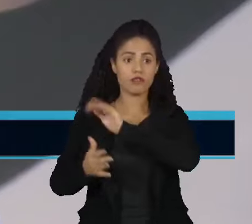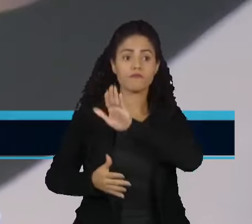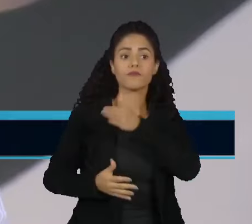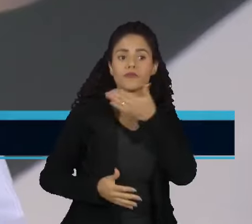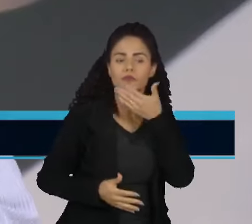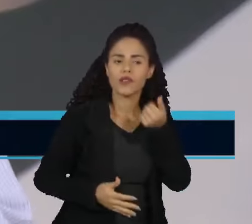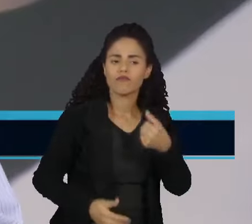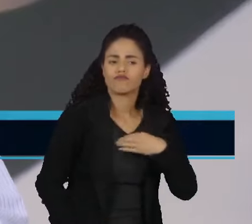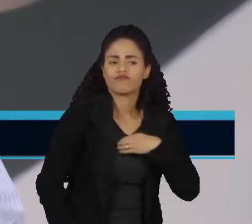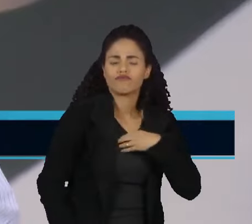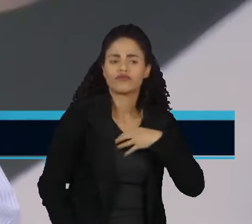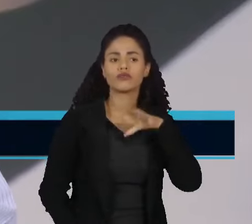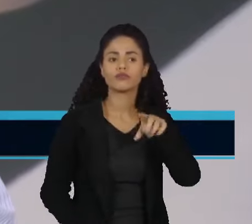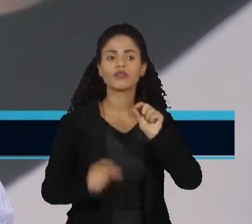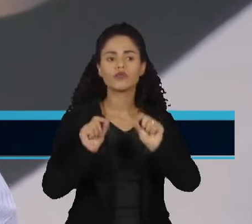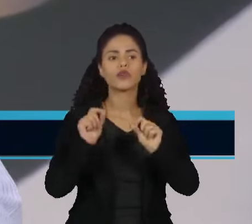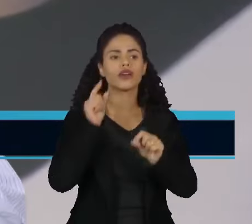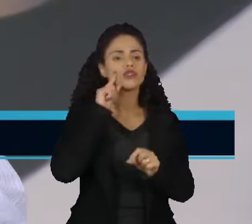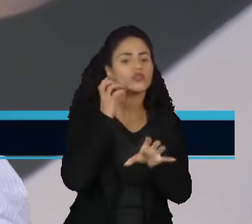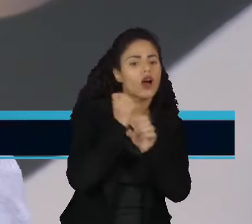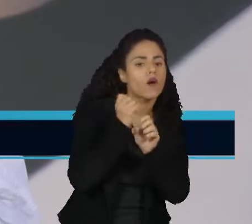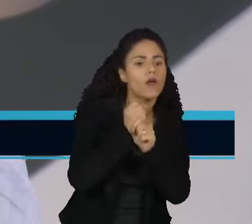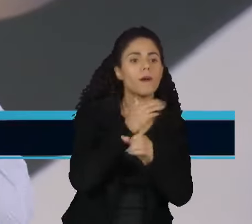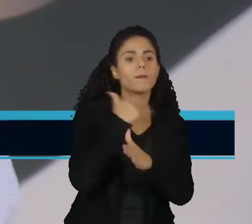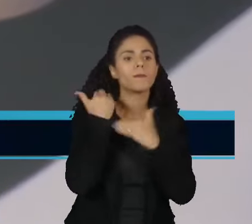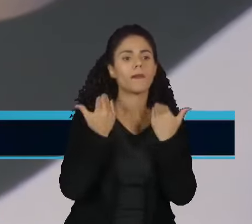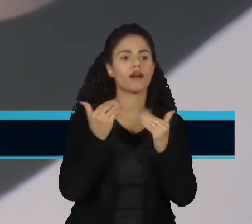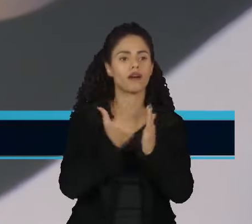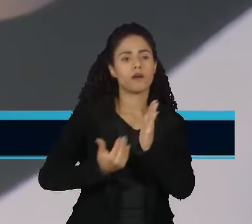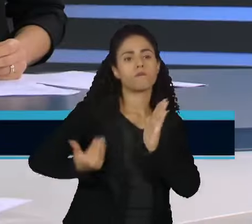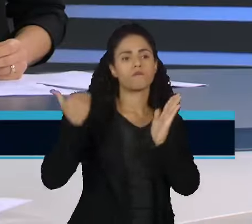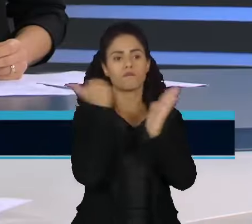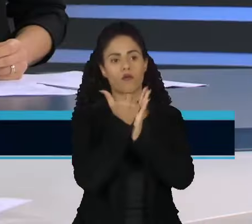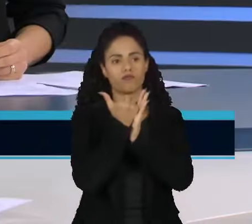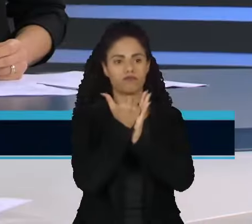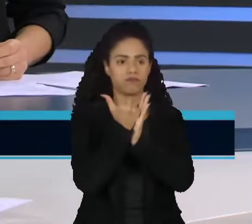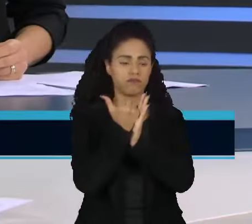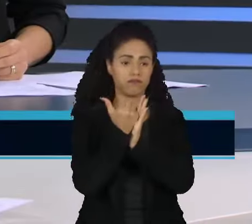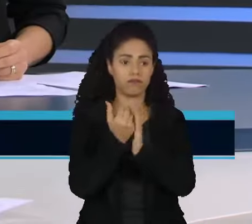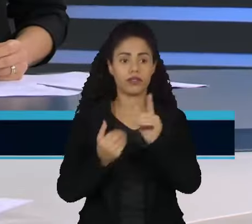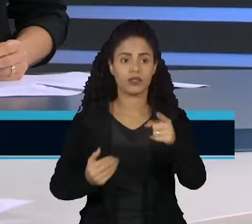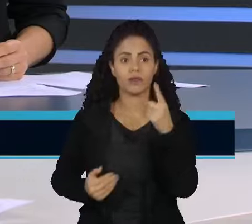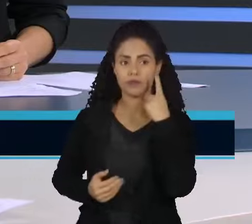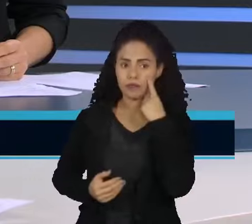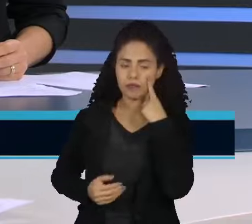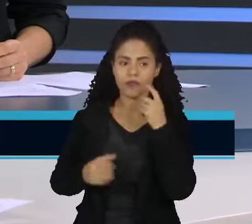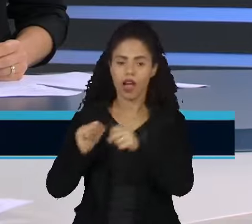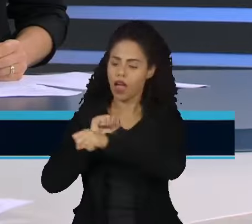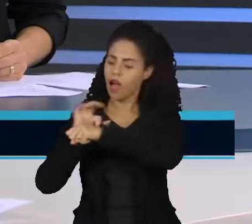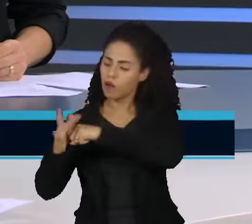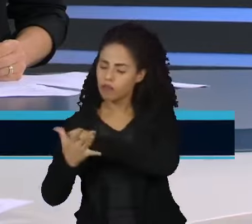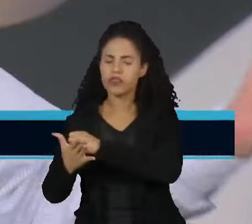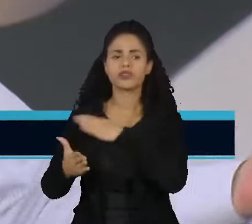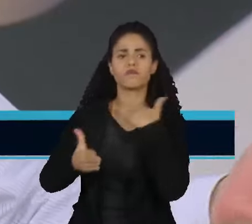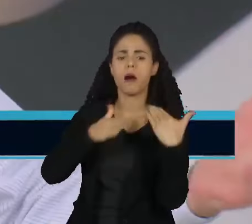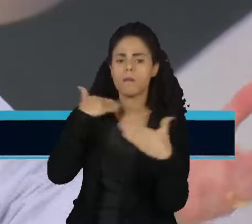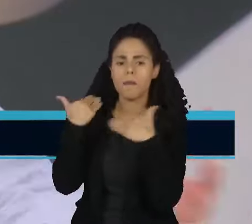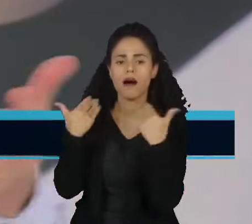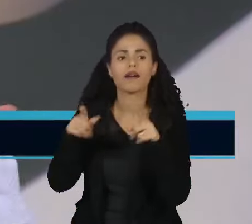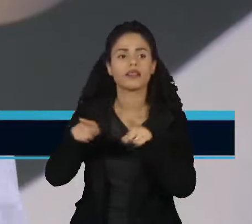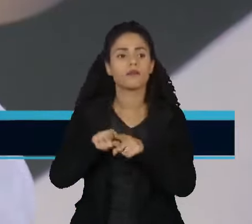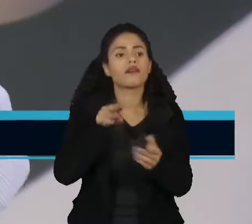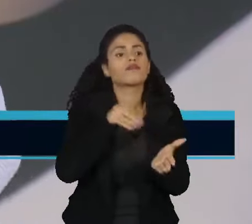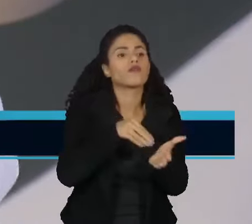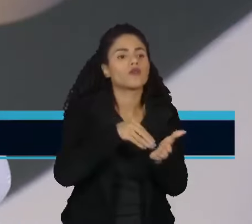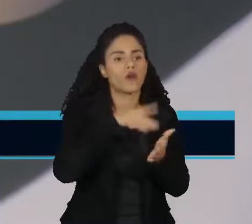de de de computar mortes é excesso de mortes então quer dizer não só pela covid mas pela falta de hospital